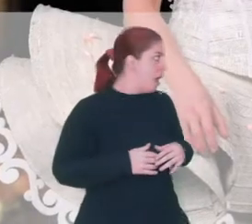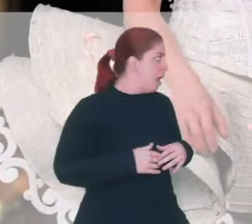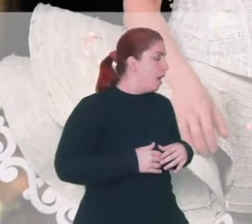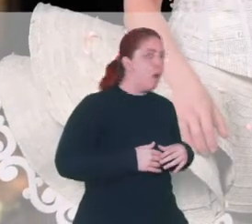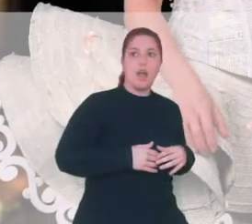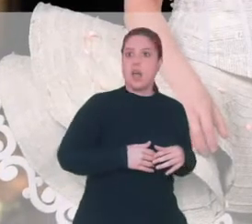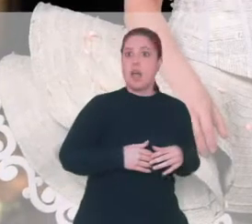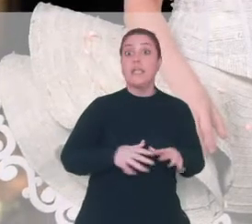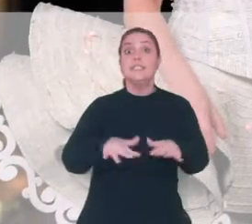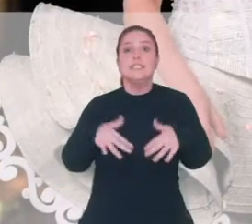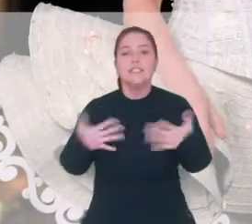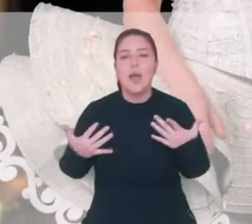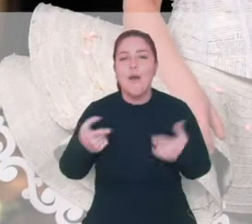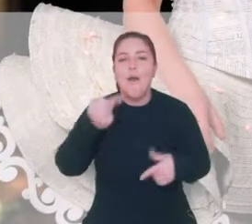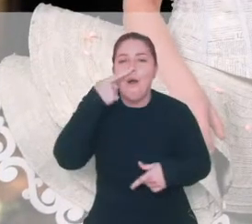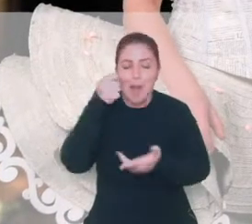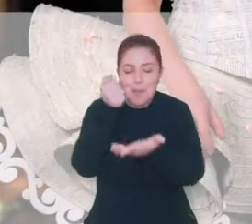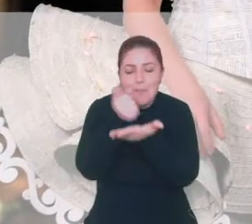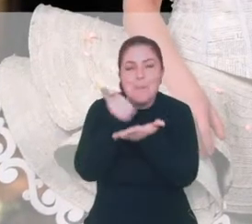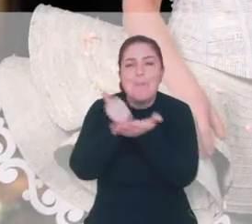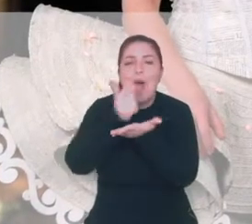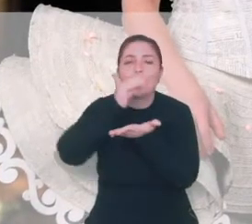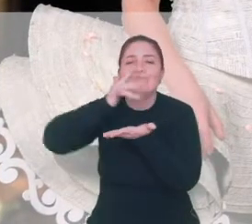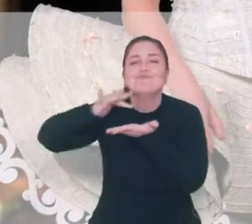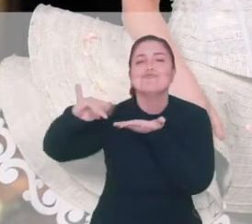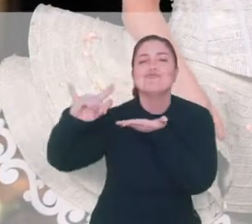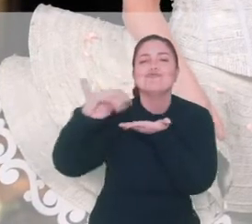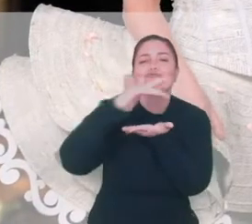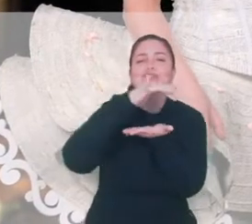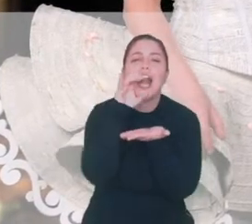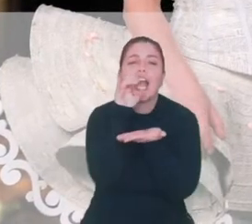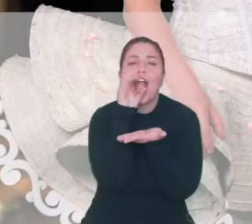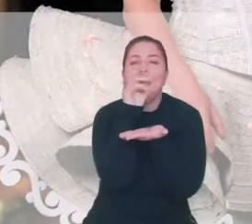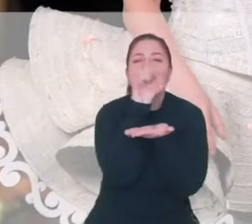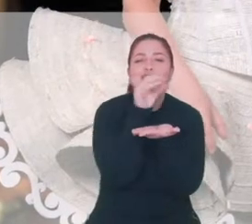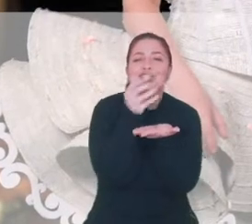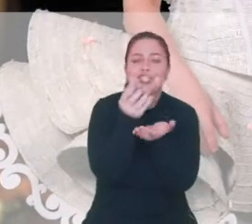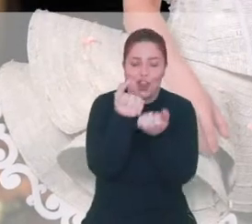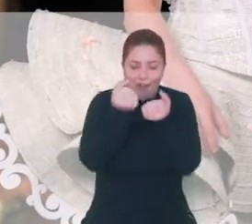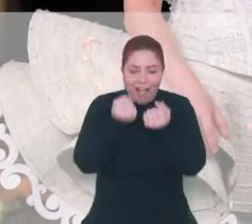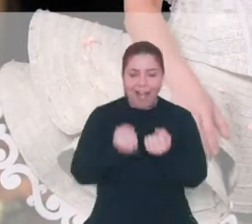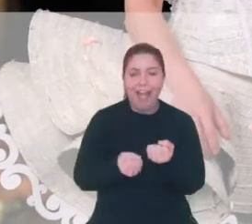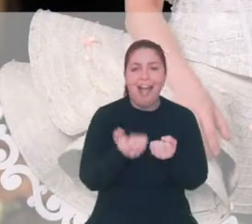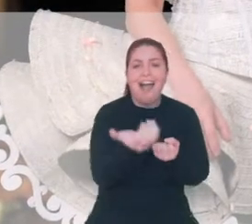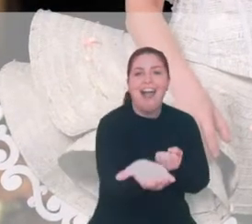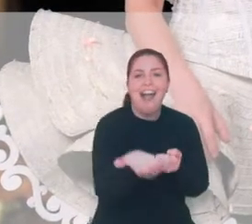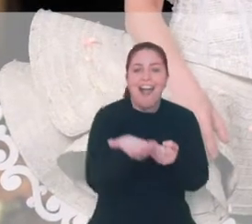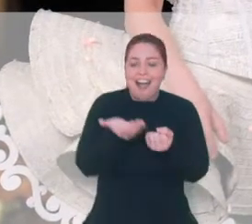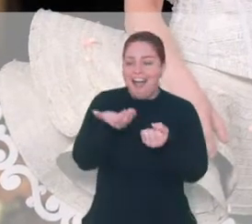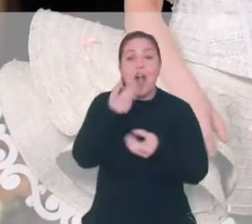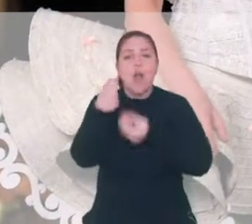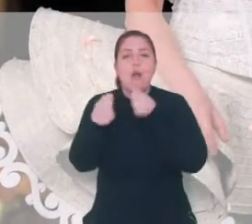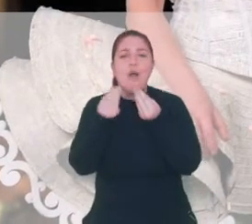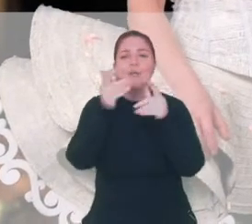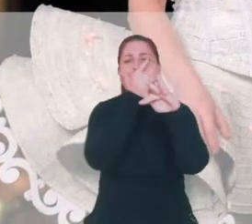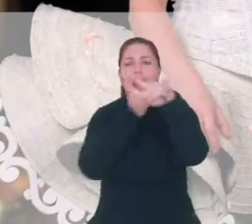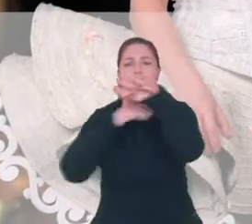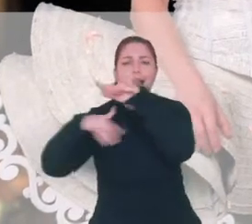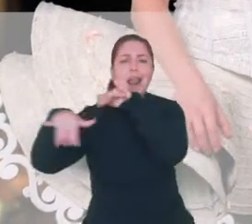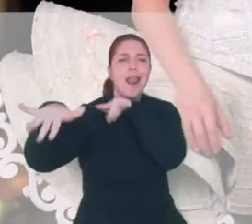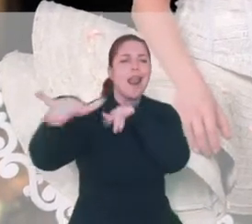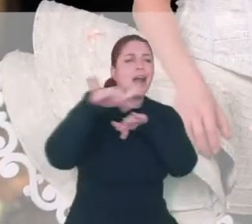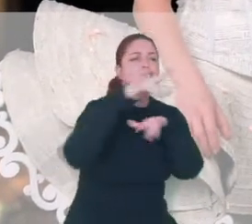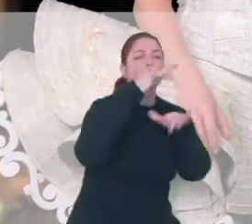Então, aquele cheirinho de bolo quente saindo do forno foi passeando por todo o sítio e